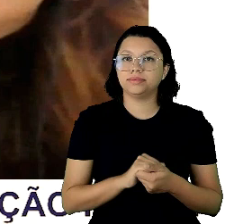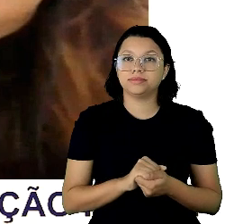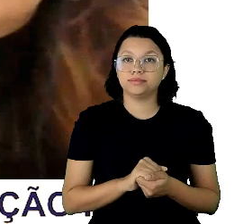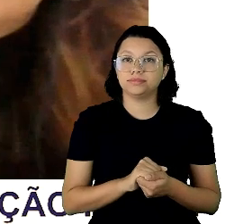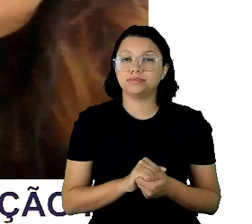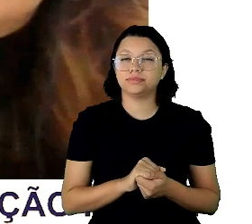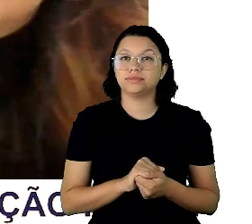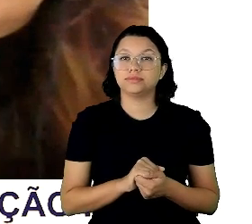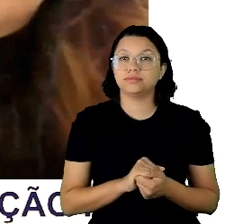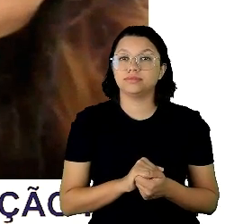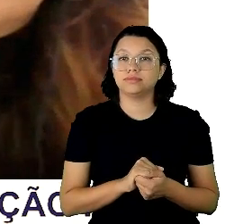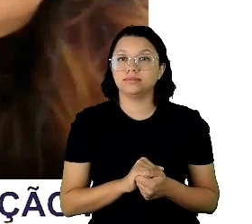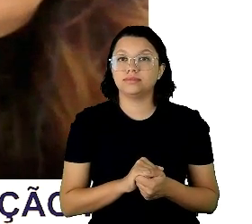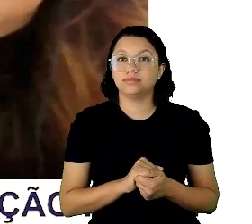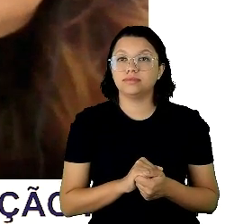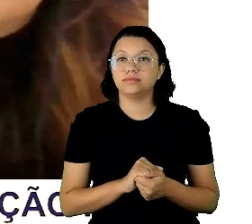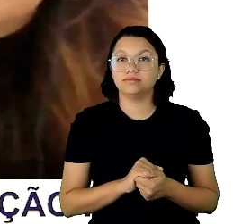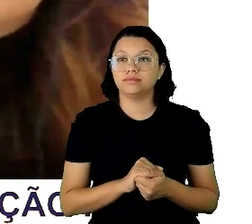Até